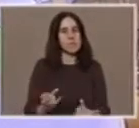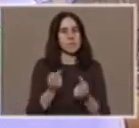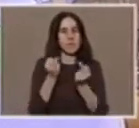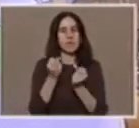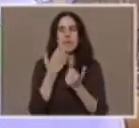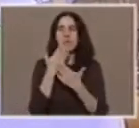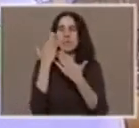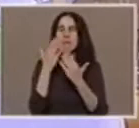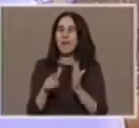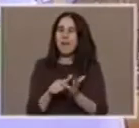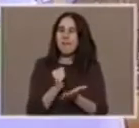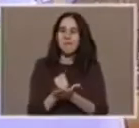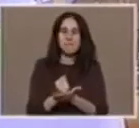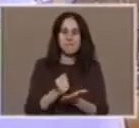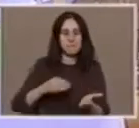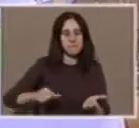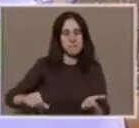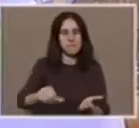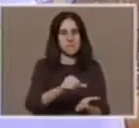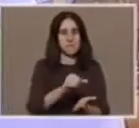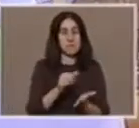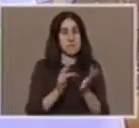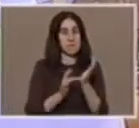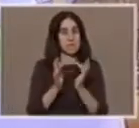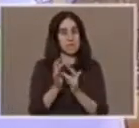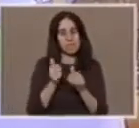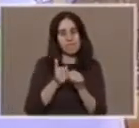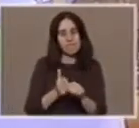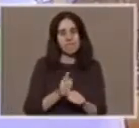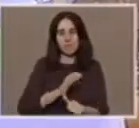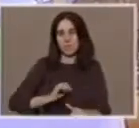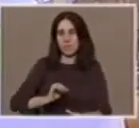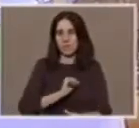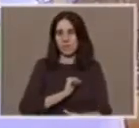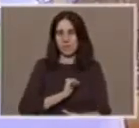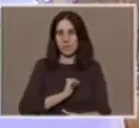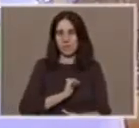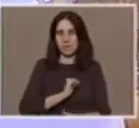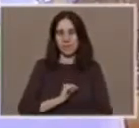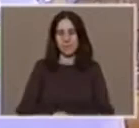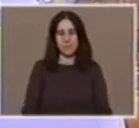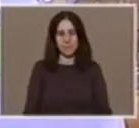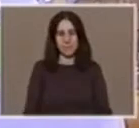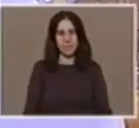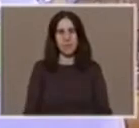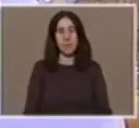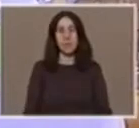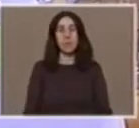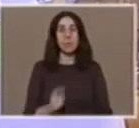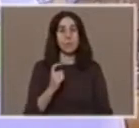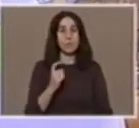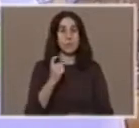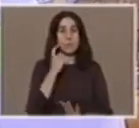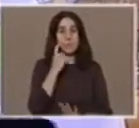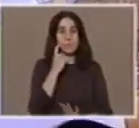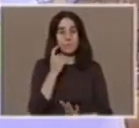graças, sempre e em toda a parte, por Cristo nosso Senhor. Pelo seu mistério pascal,